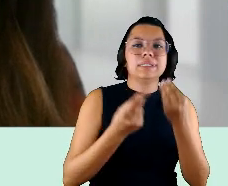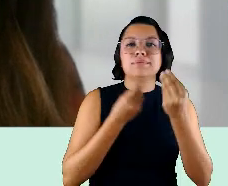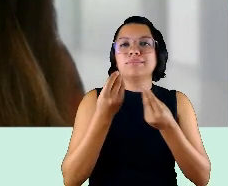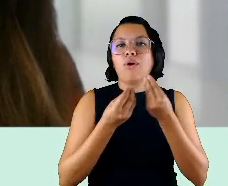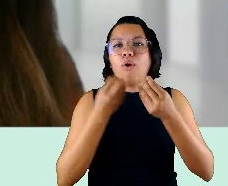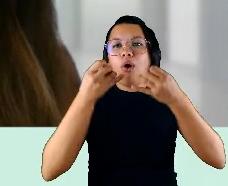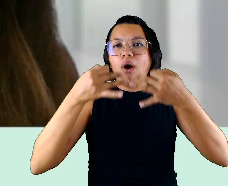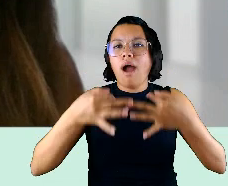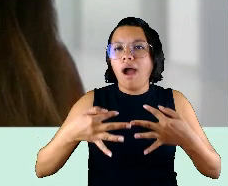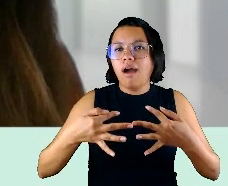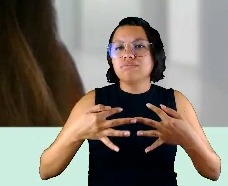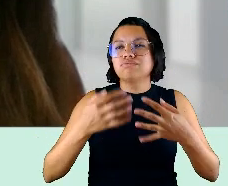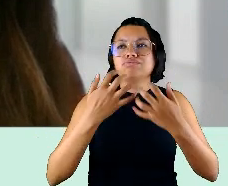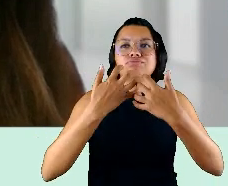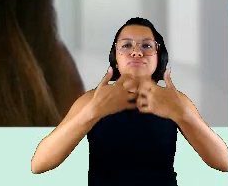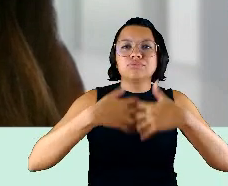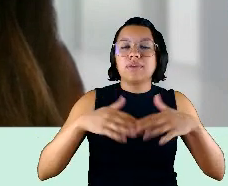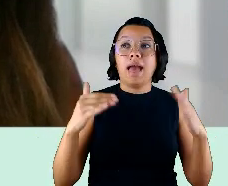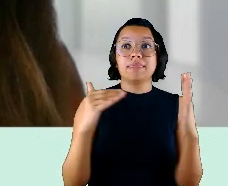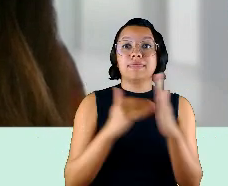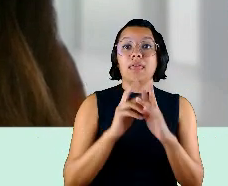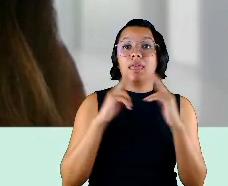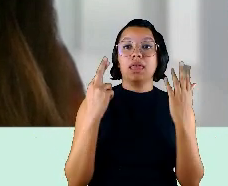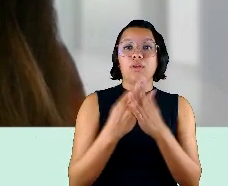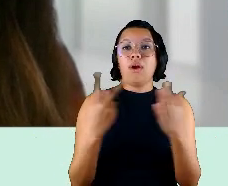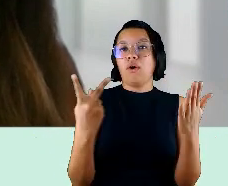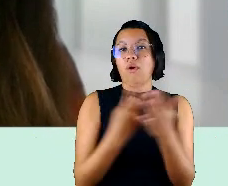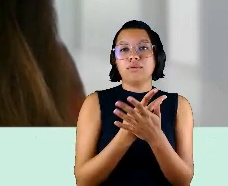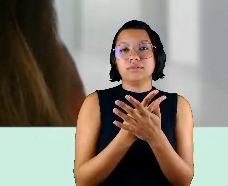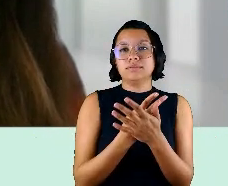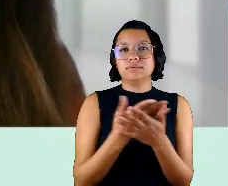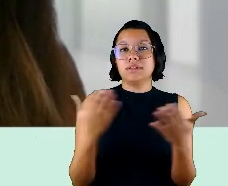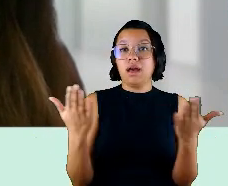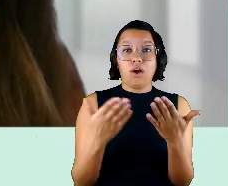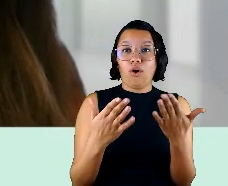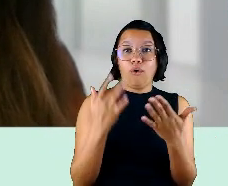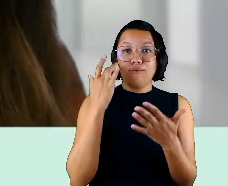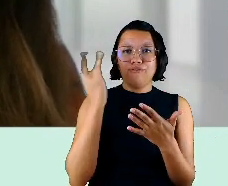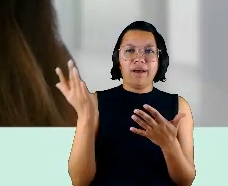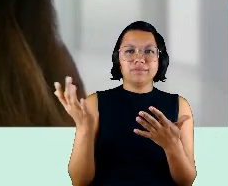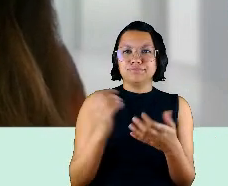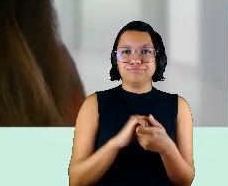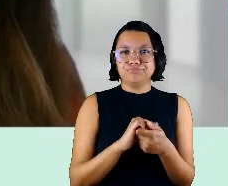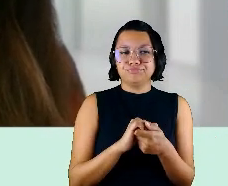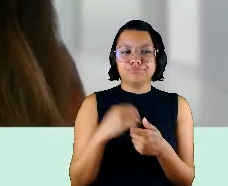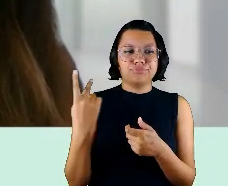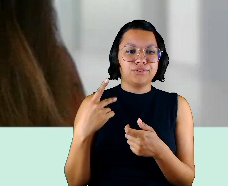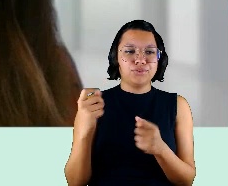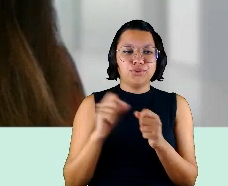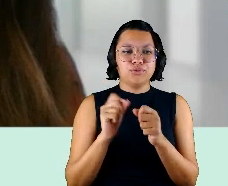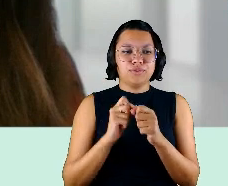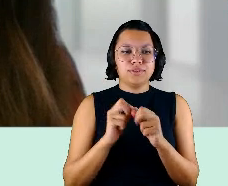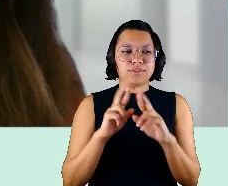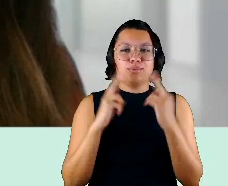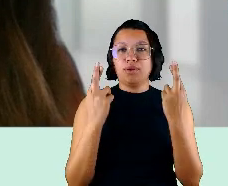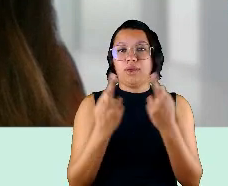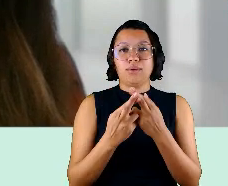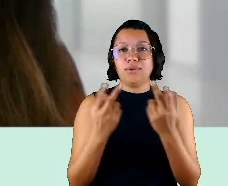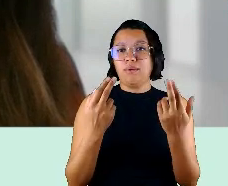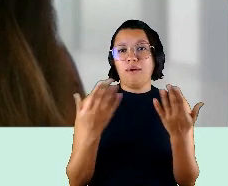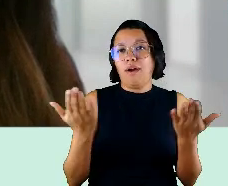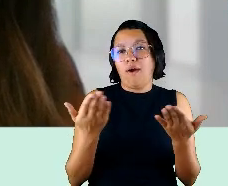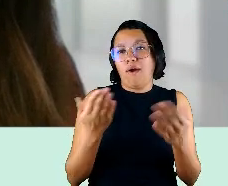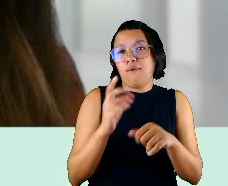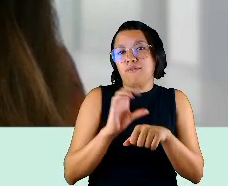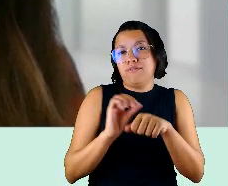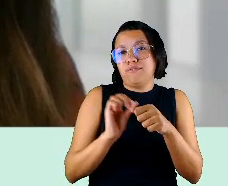e, bom, até que a reunião saía. Hoje é a coisa mais fácil, né? A gente fazer uma reunião, estão fazendo cursos,